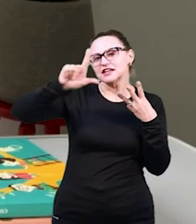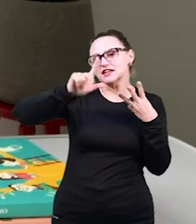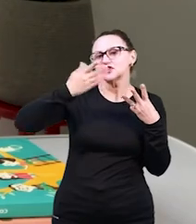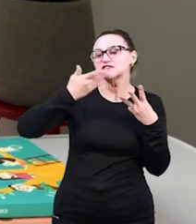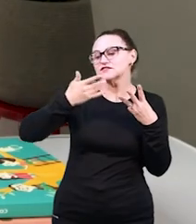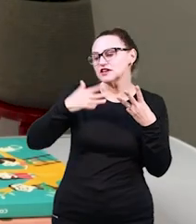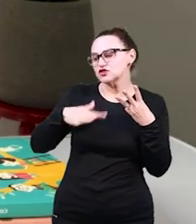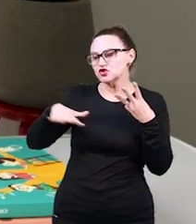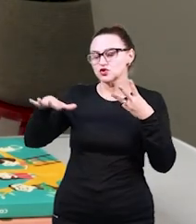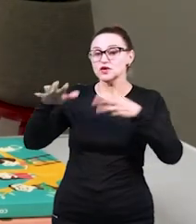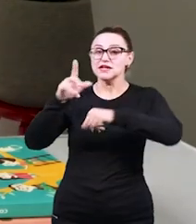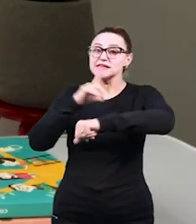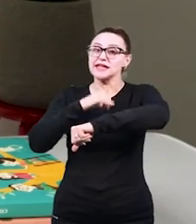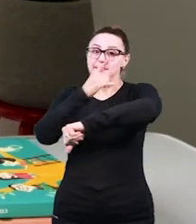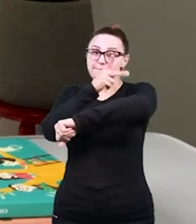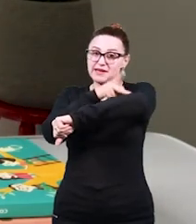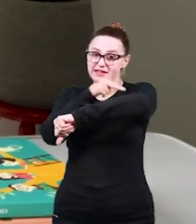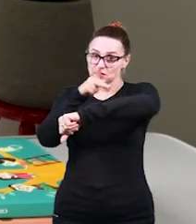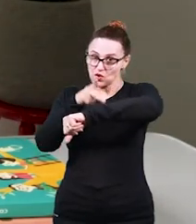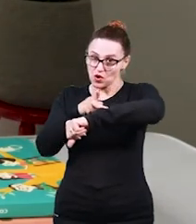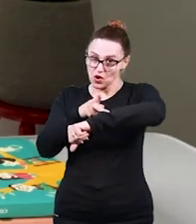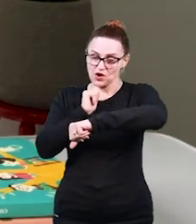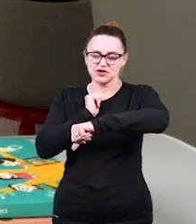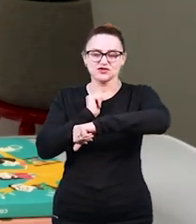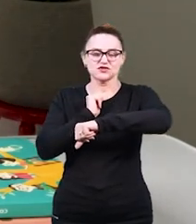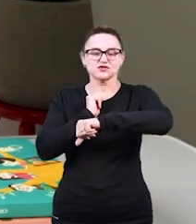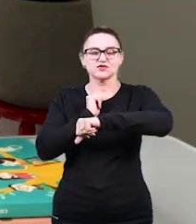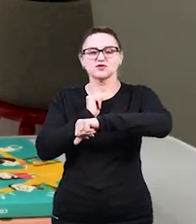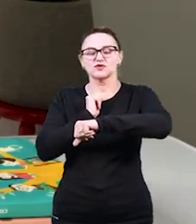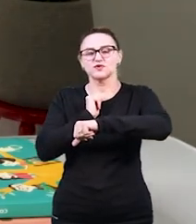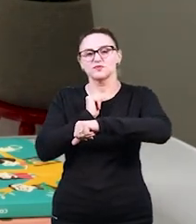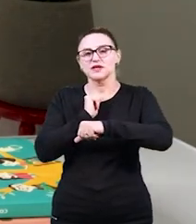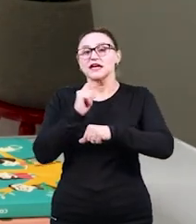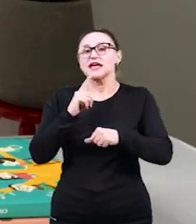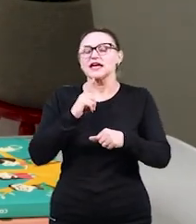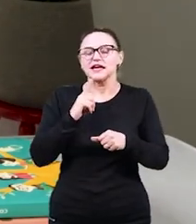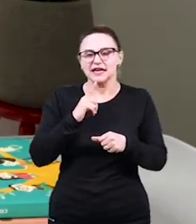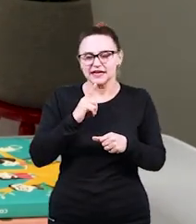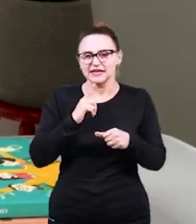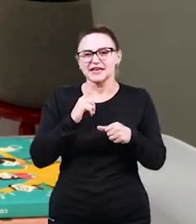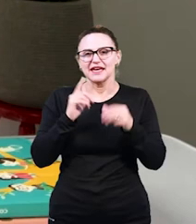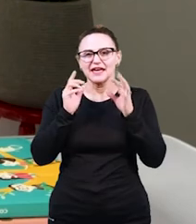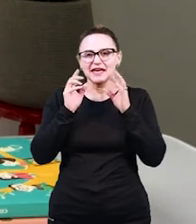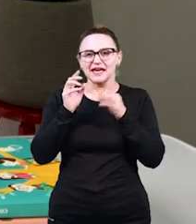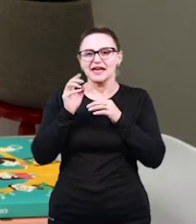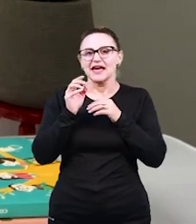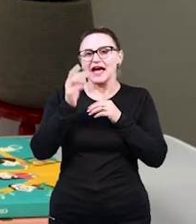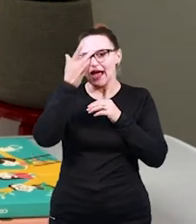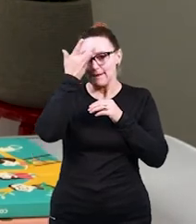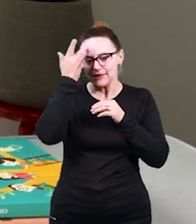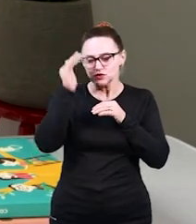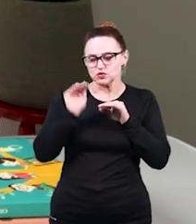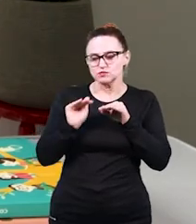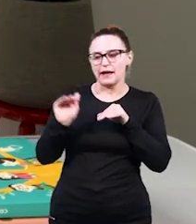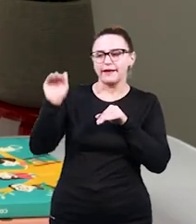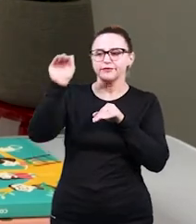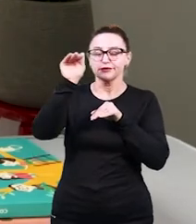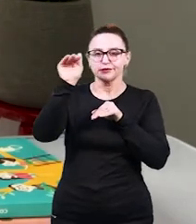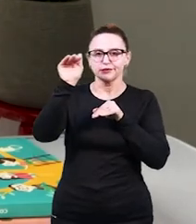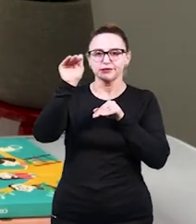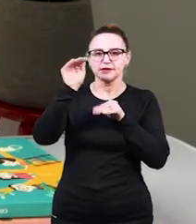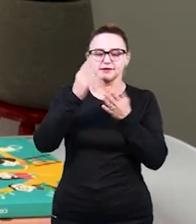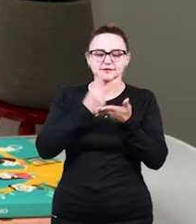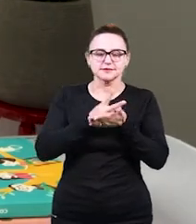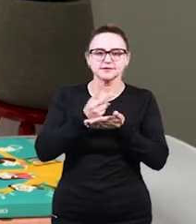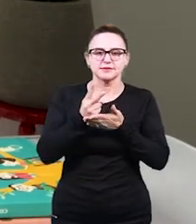caráter pedagógico, de caráter moralista, em que a visão do adulto vai se sobrepor à visão